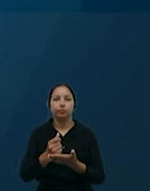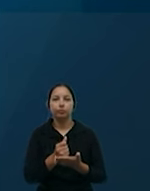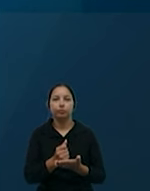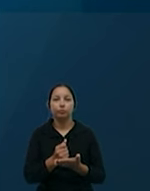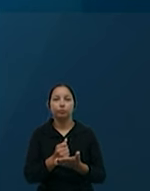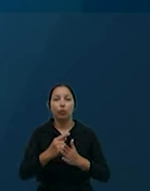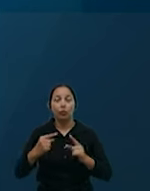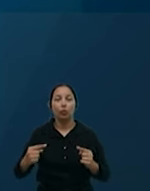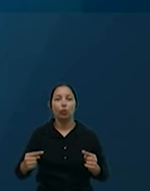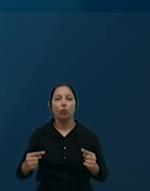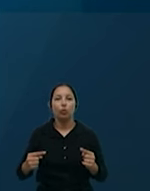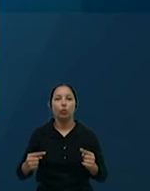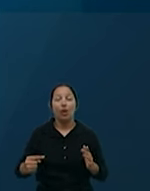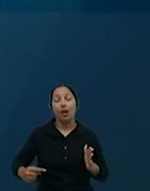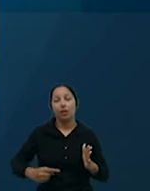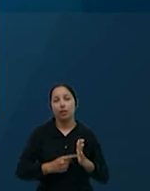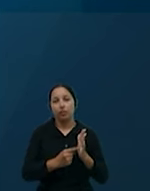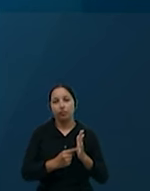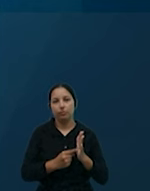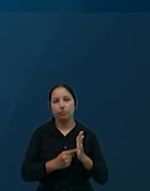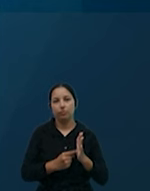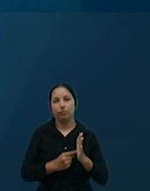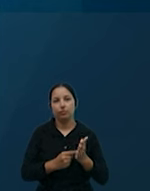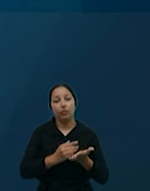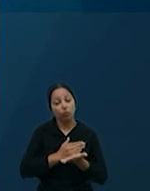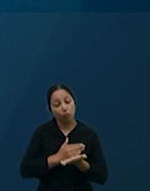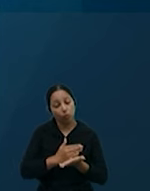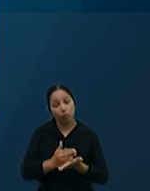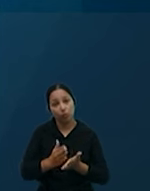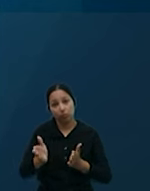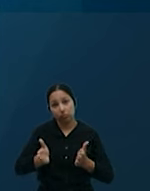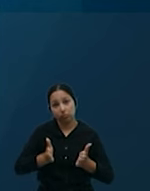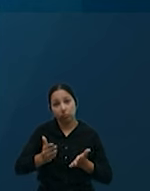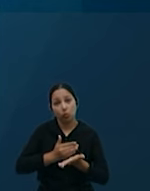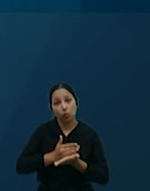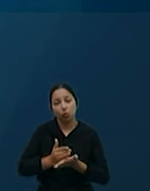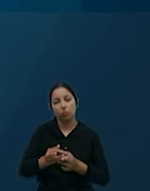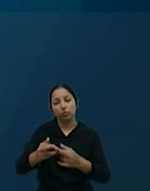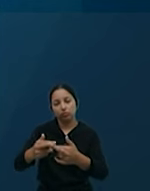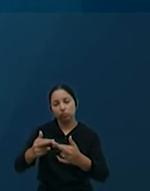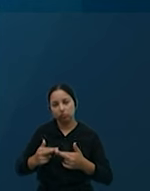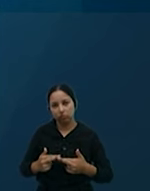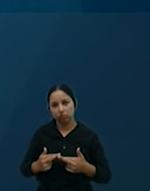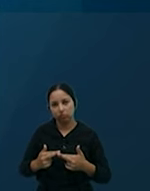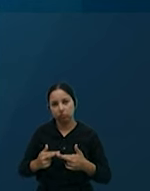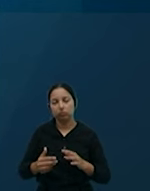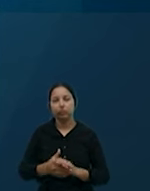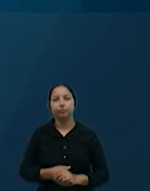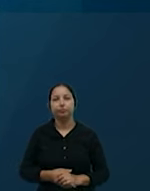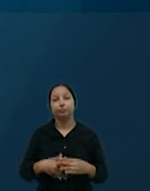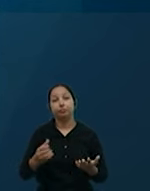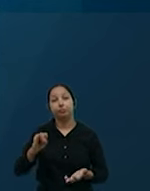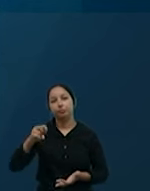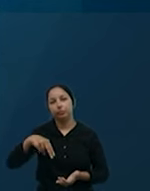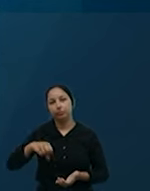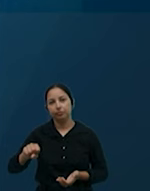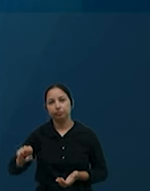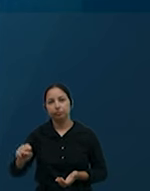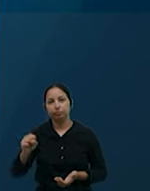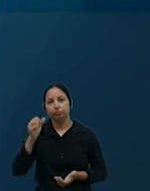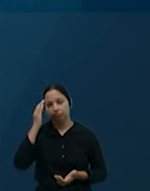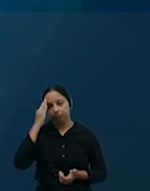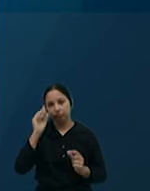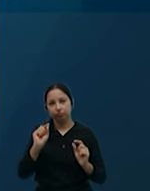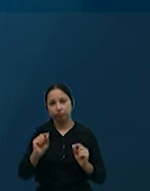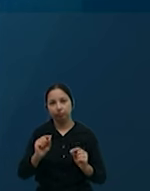requerimento administrativo desta revisão. Dessa forma, entende o INSS que, nos casos em que o documento comprobatório desse